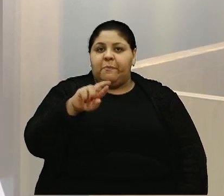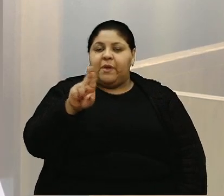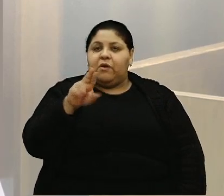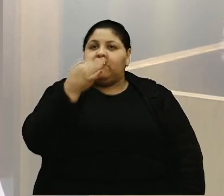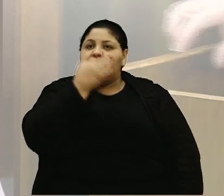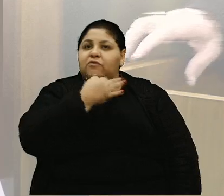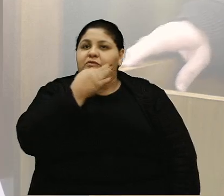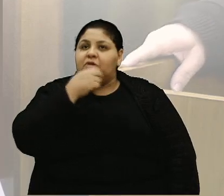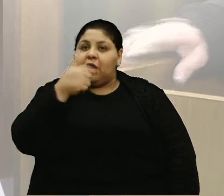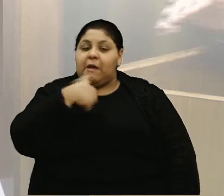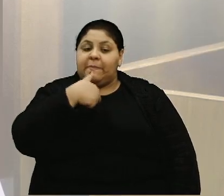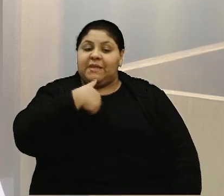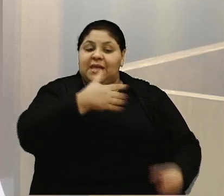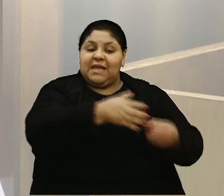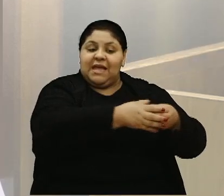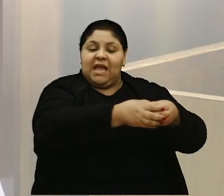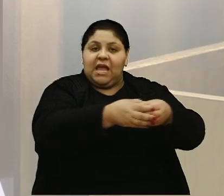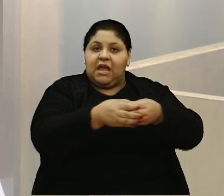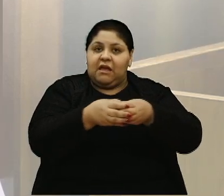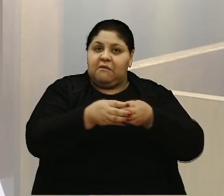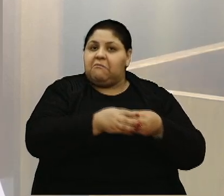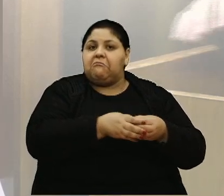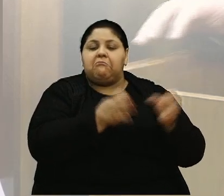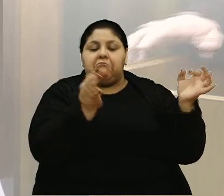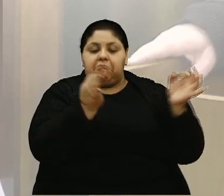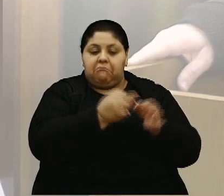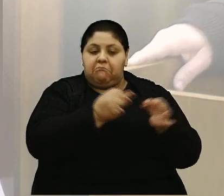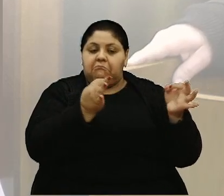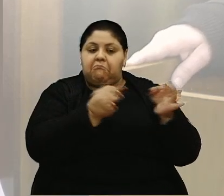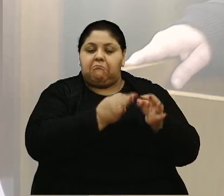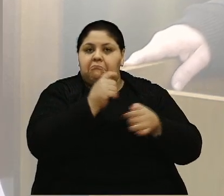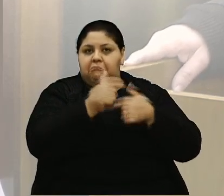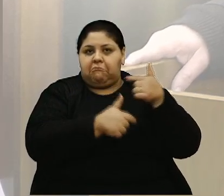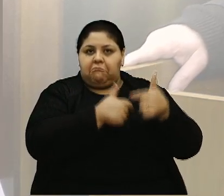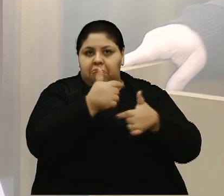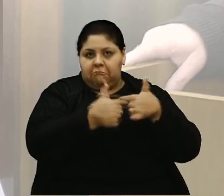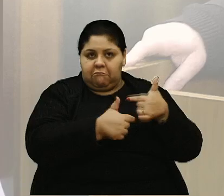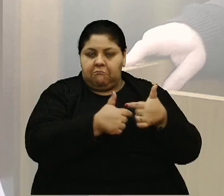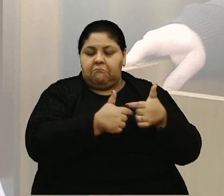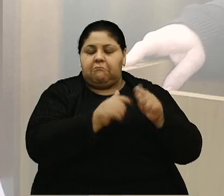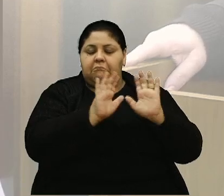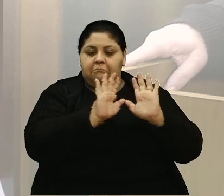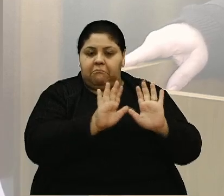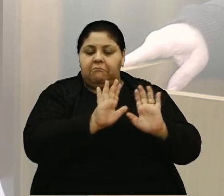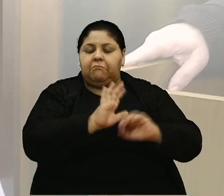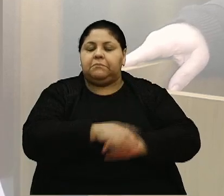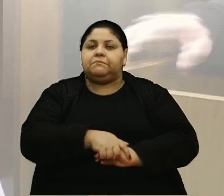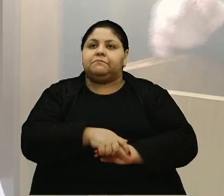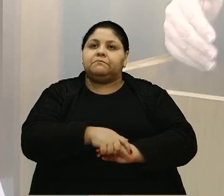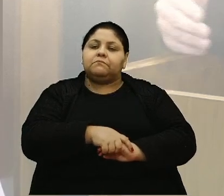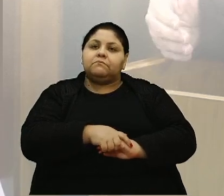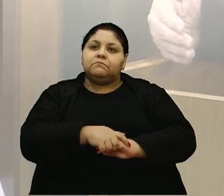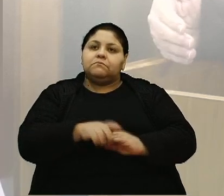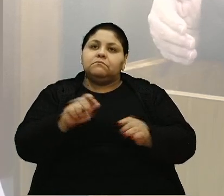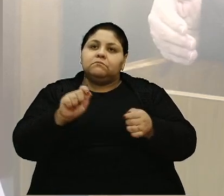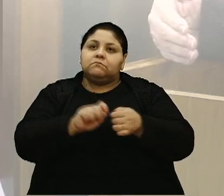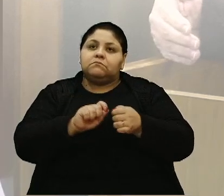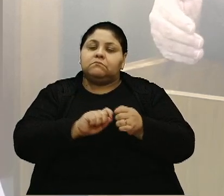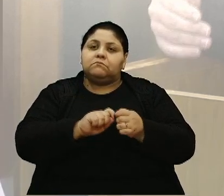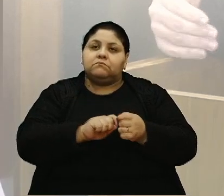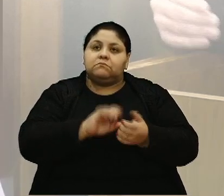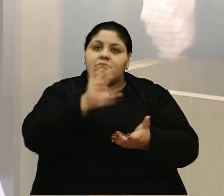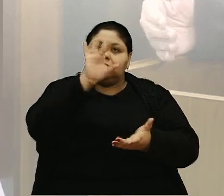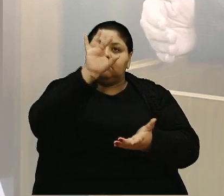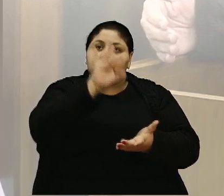A minha equipe, muito bem preparada, muito esforçada, dedicada, fomos fazer o registro de